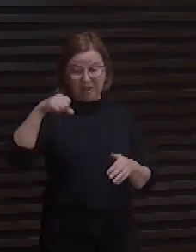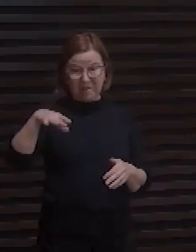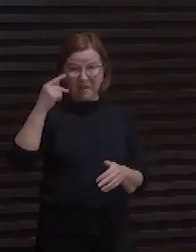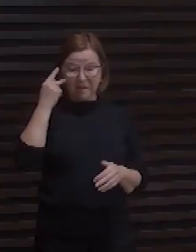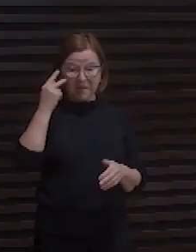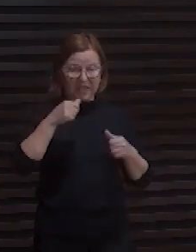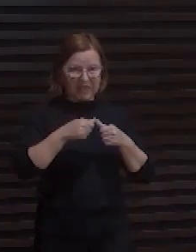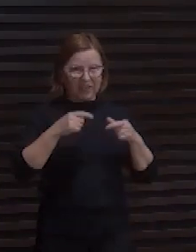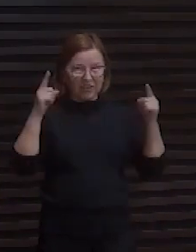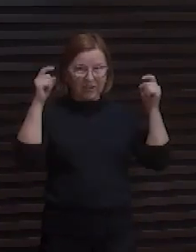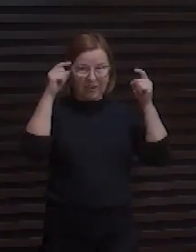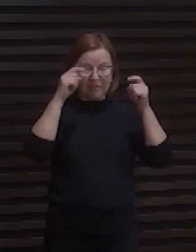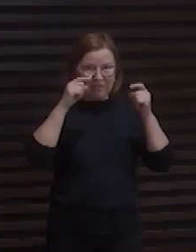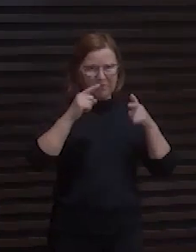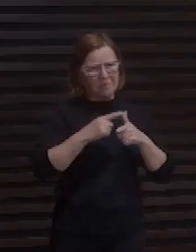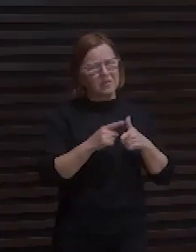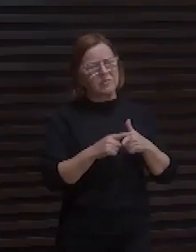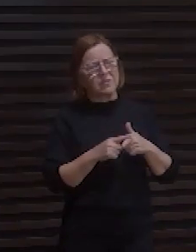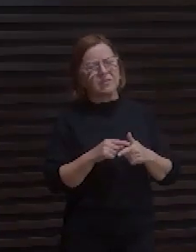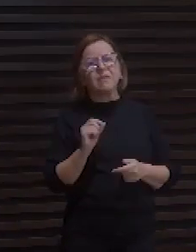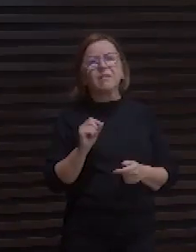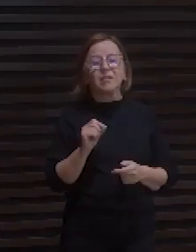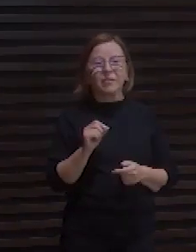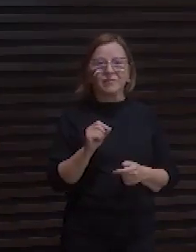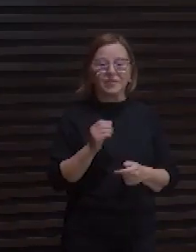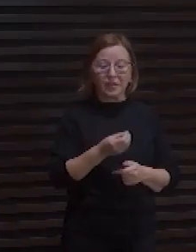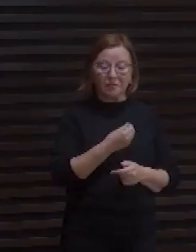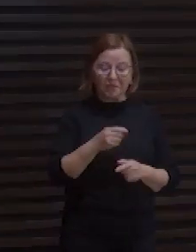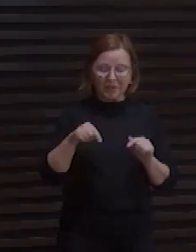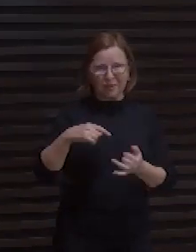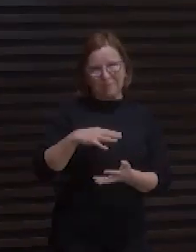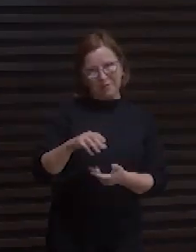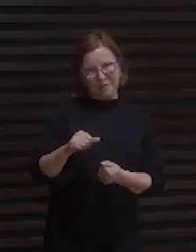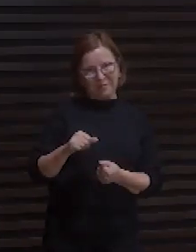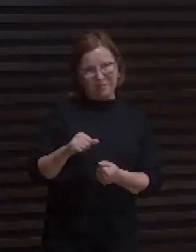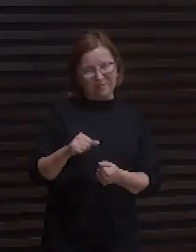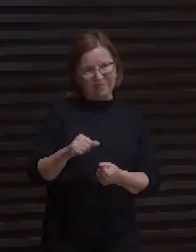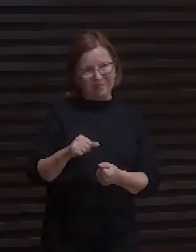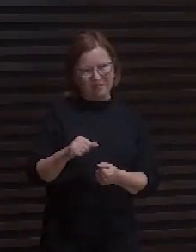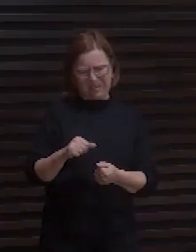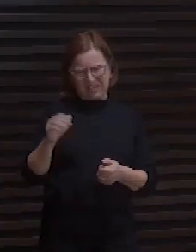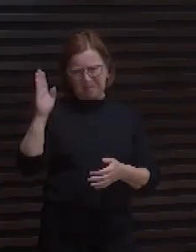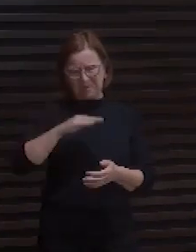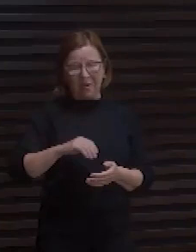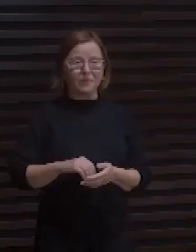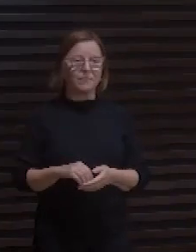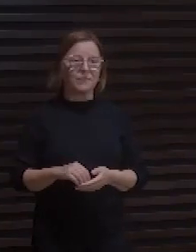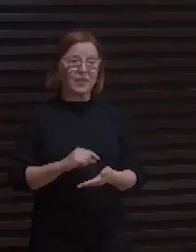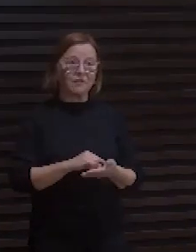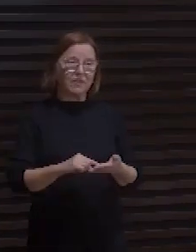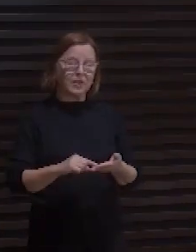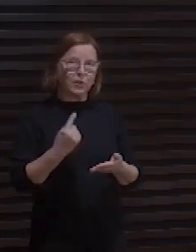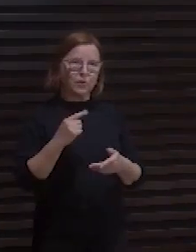este difícil dilema. Que dilema? Viver neste mundo sem amá-lo. No versículo 1 ele